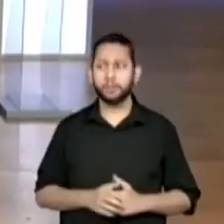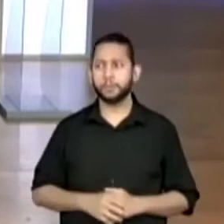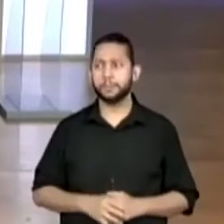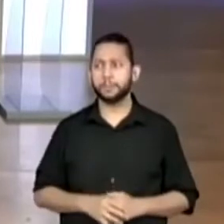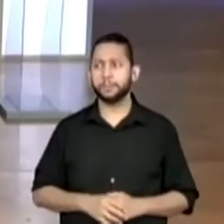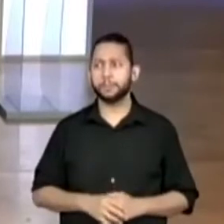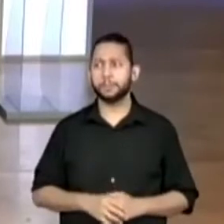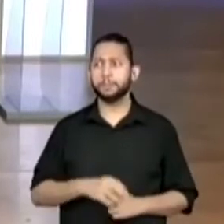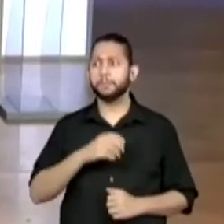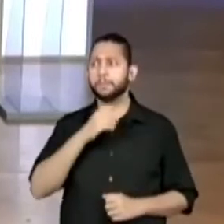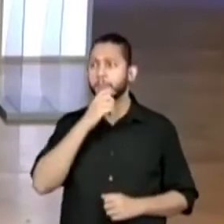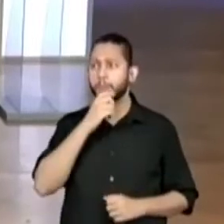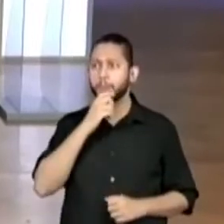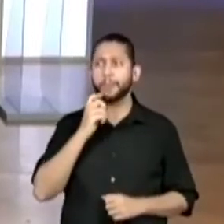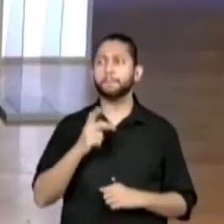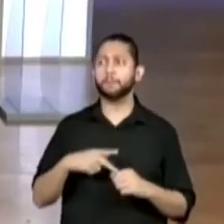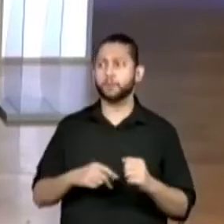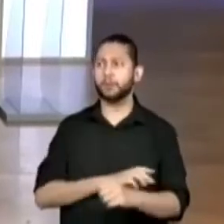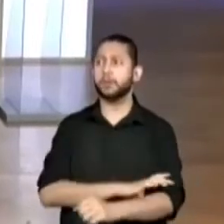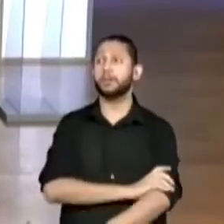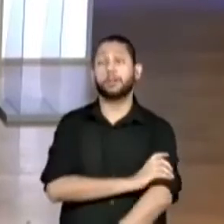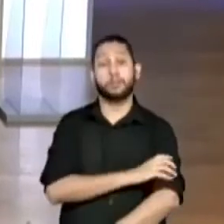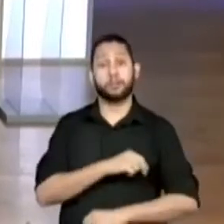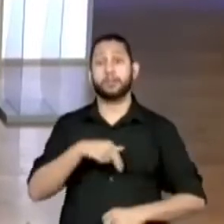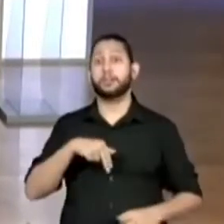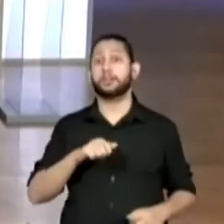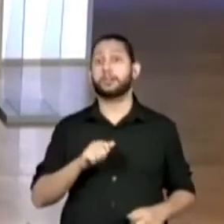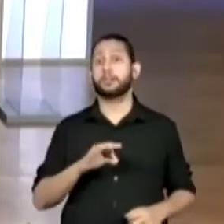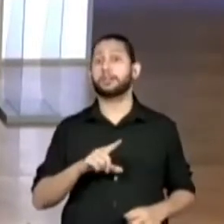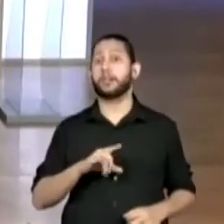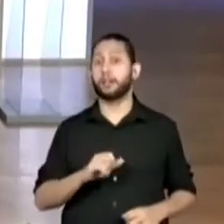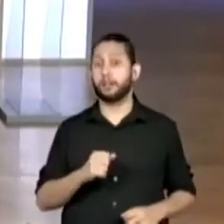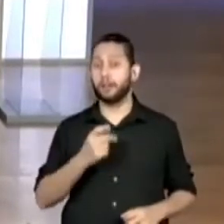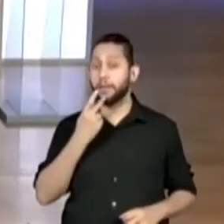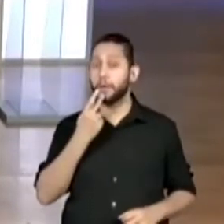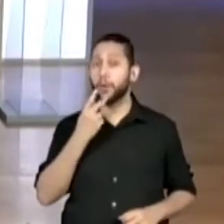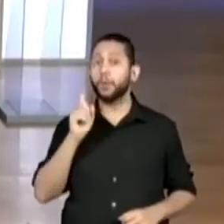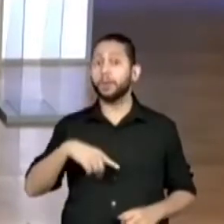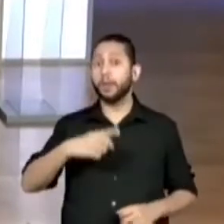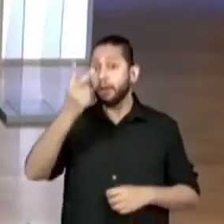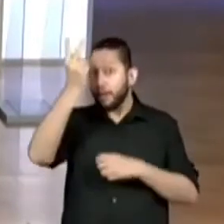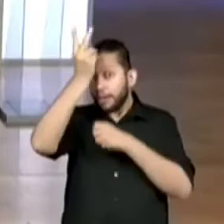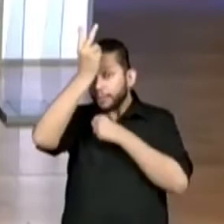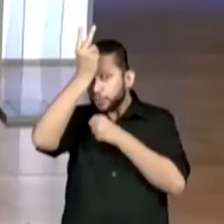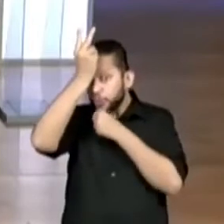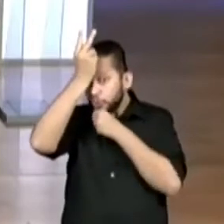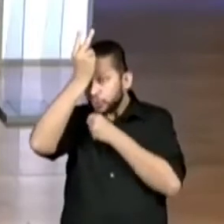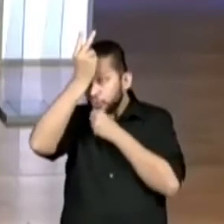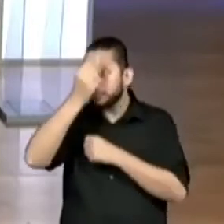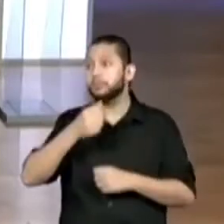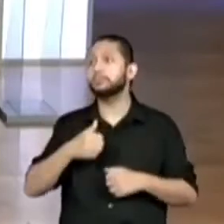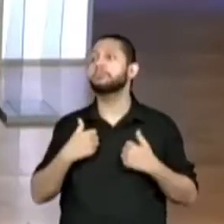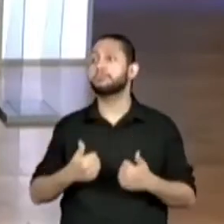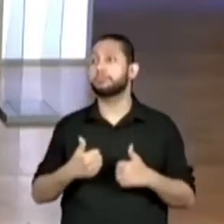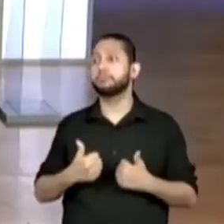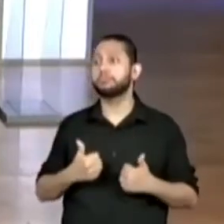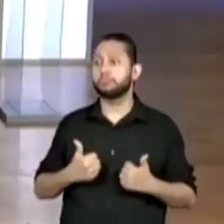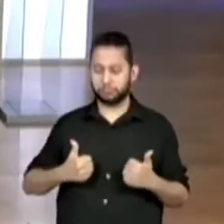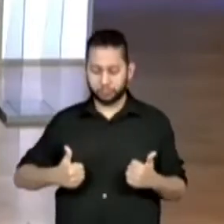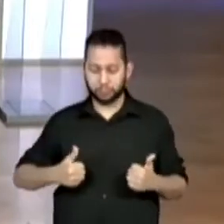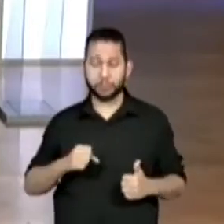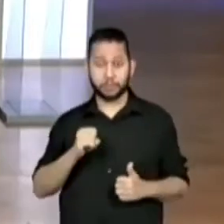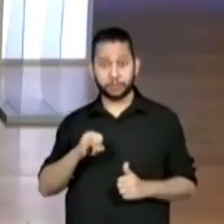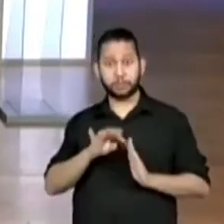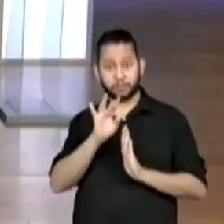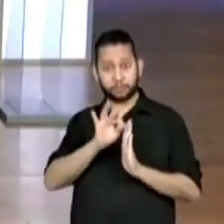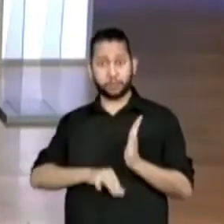Professora Natália disse cabritinhos. Cabritinhos é uma boa opção. Quando nós formos ler o texto,